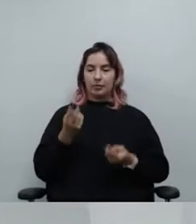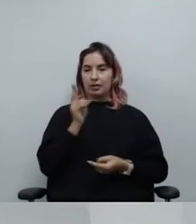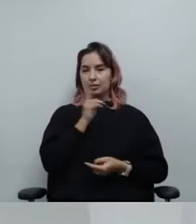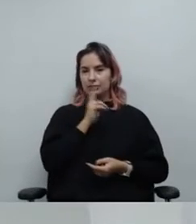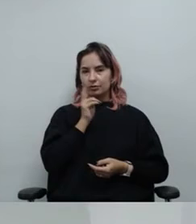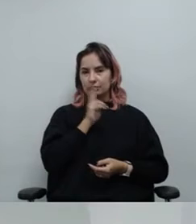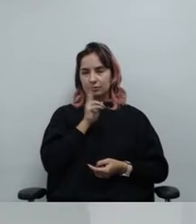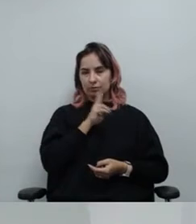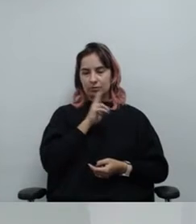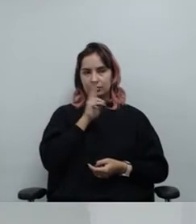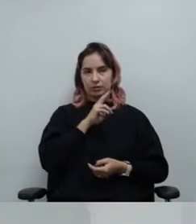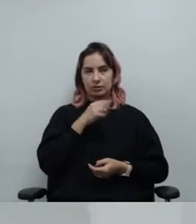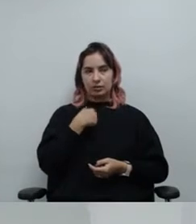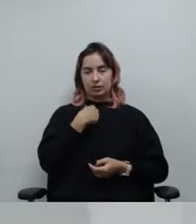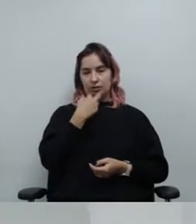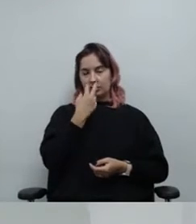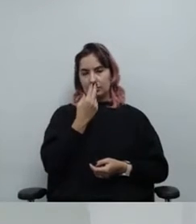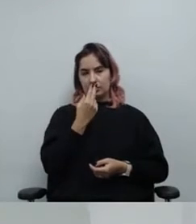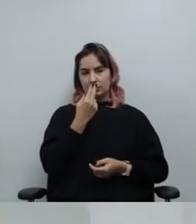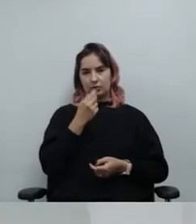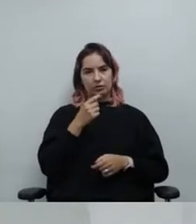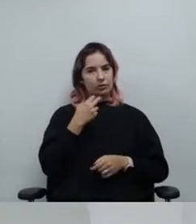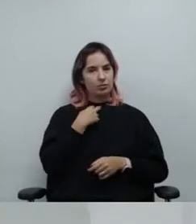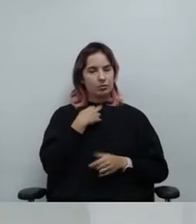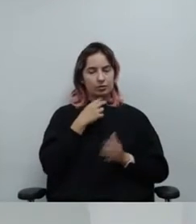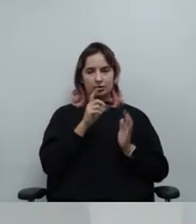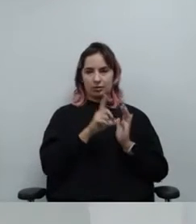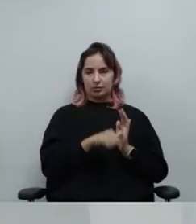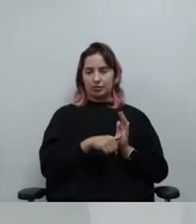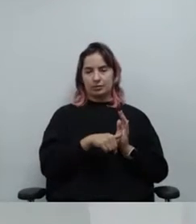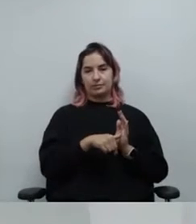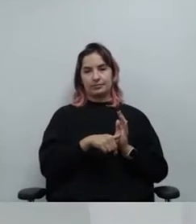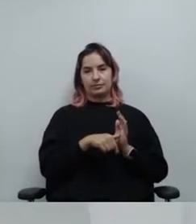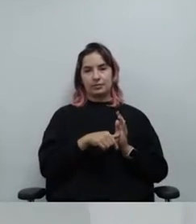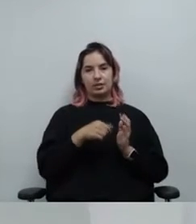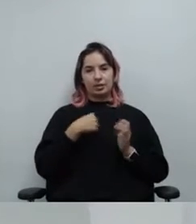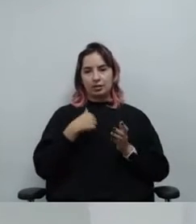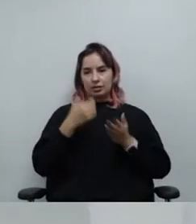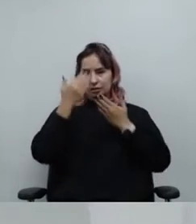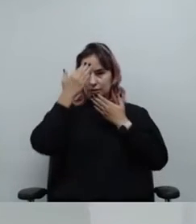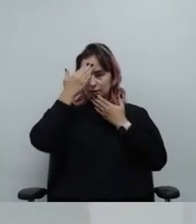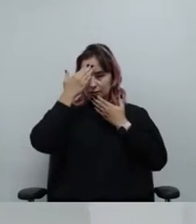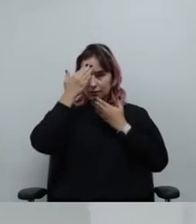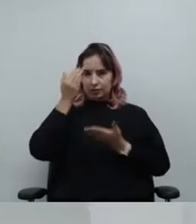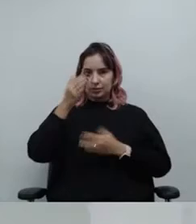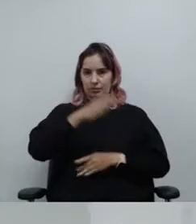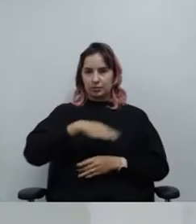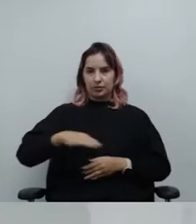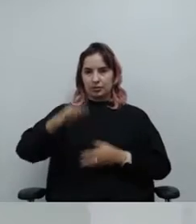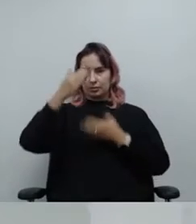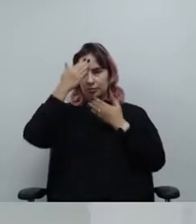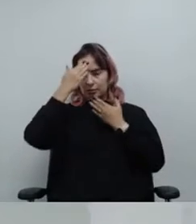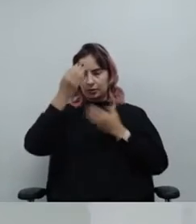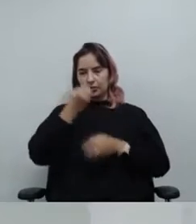dele, eu acho que não dá mais para adiar. Tá? Agradeço o espaço, muito obrigado, um bom dia.